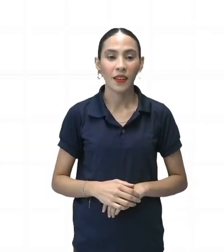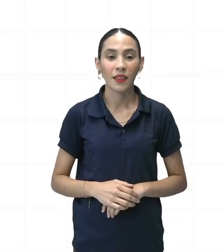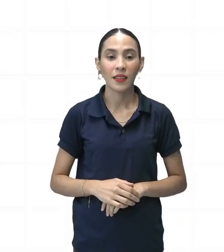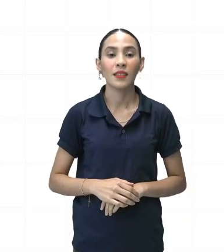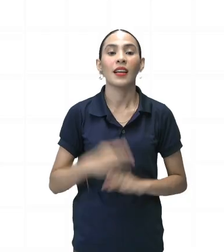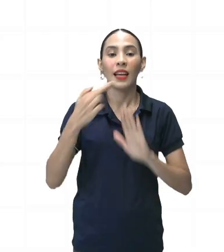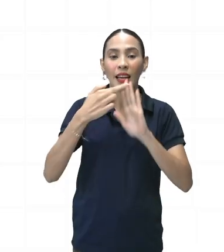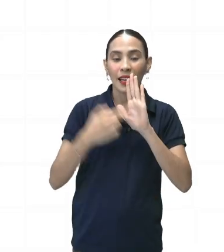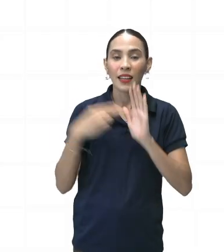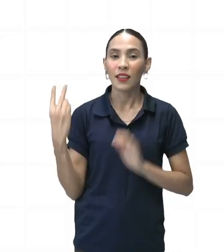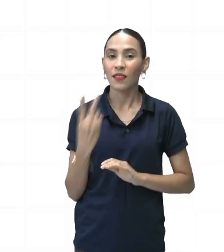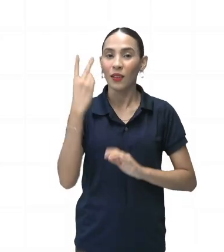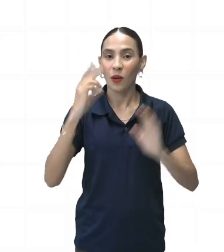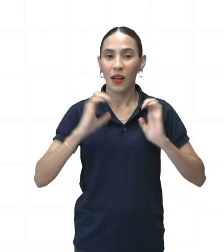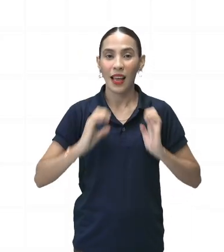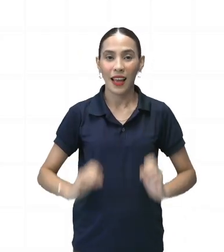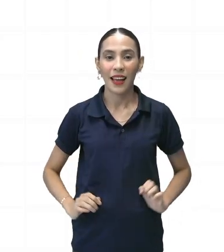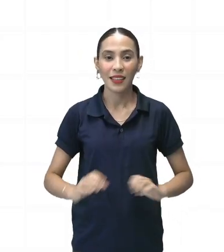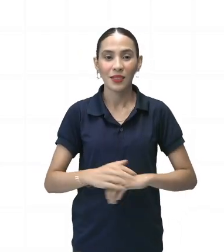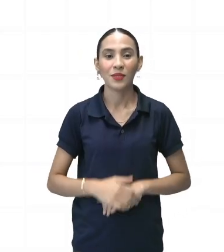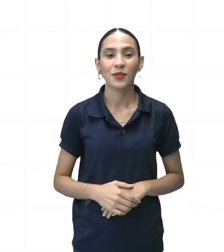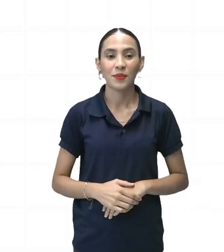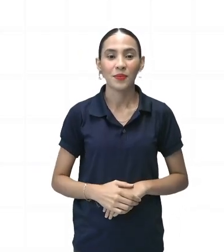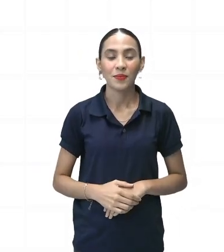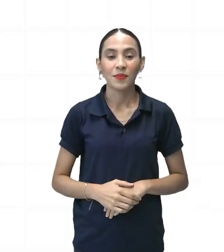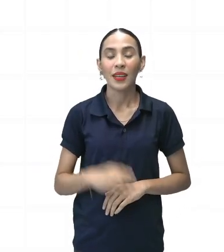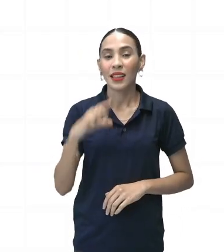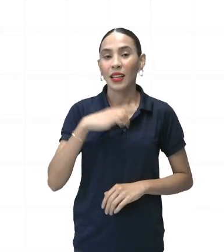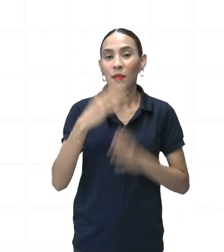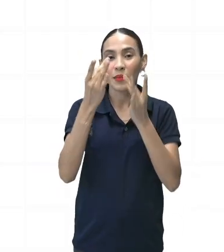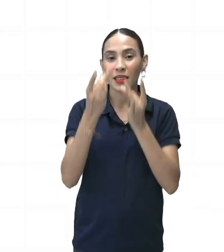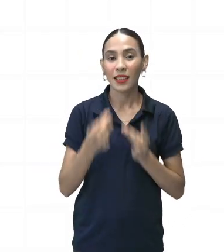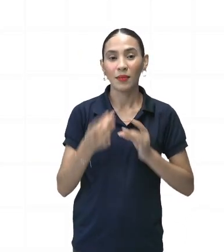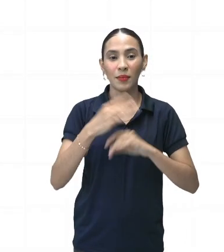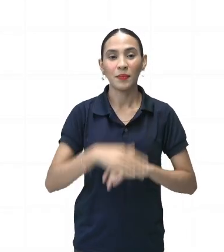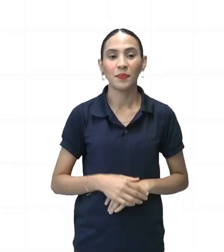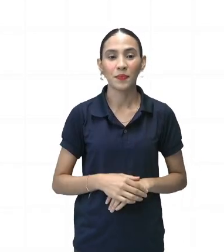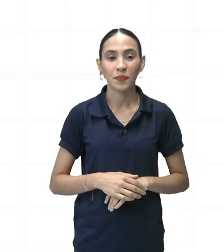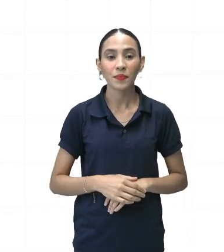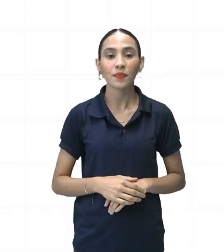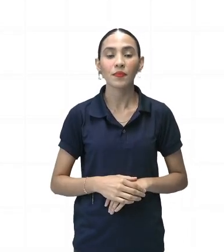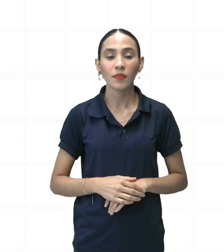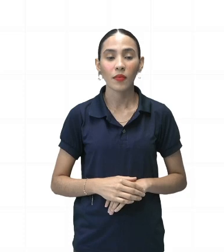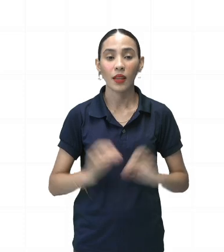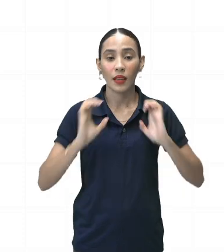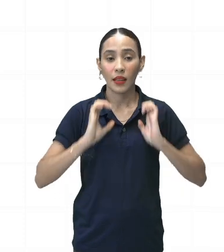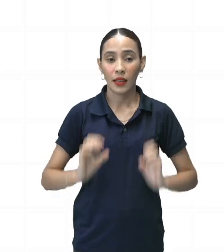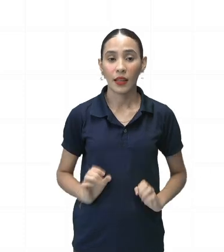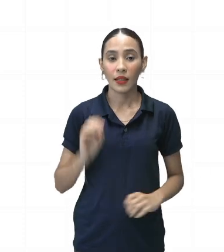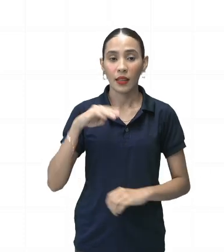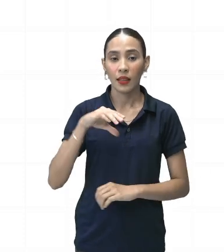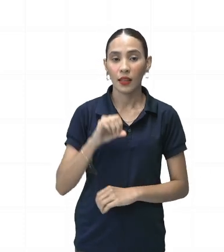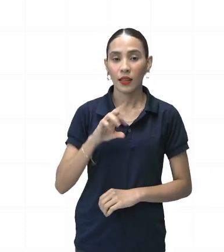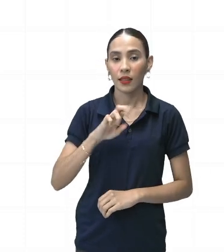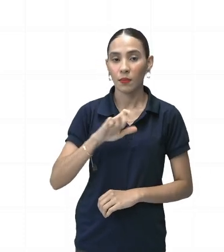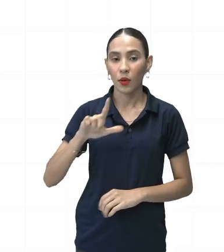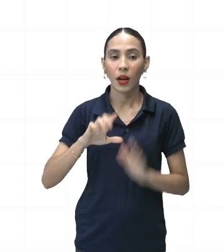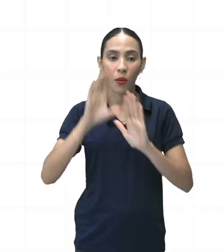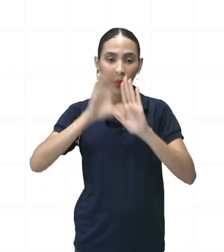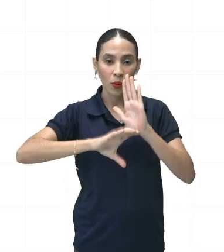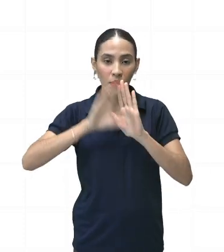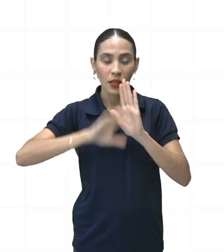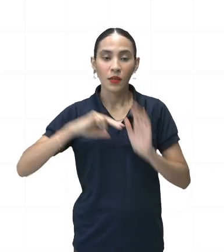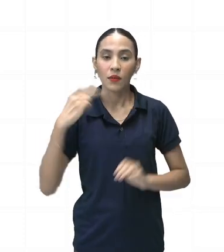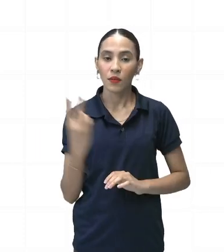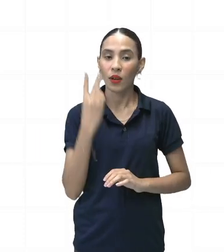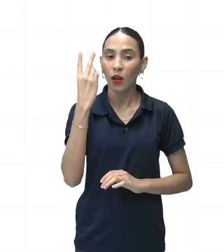Princípios e valores éticos, e teremos como detalhamento a ética e a moral com os